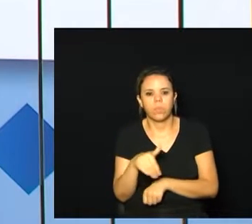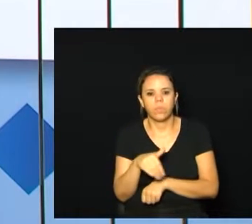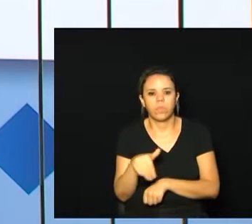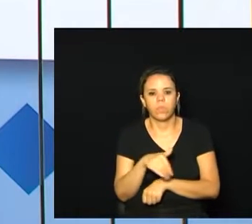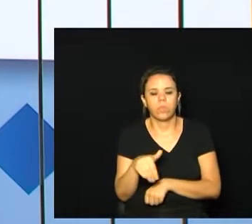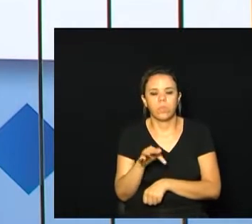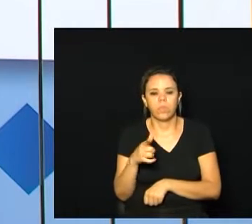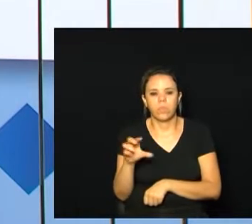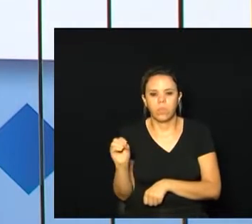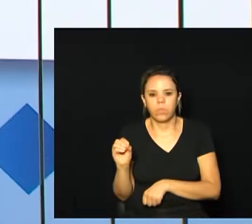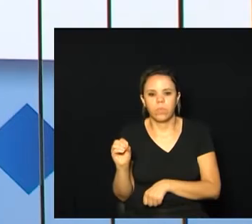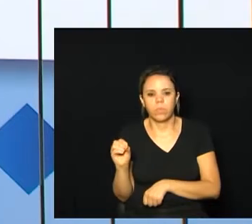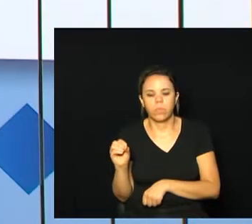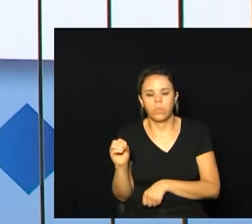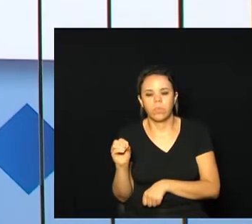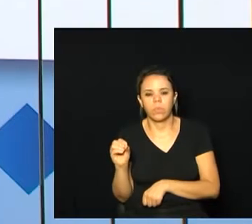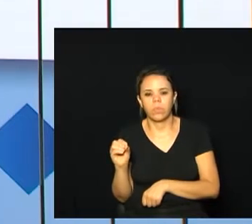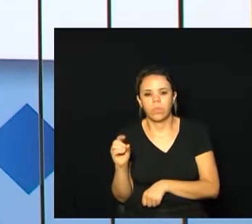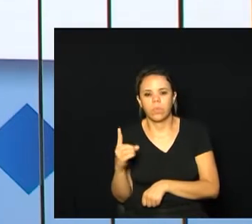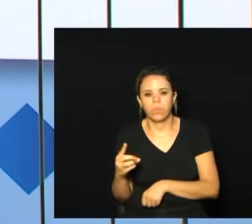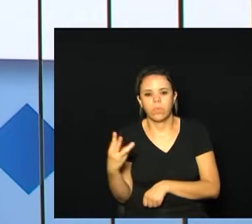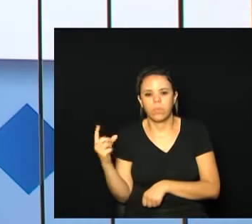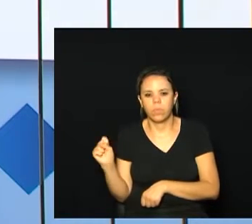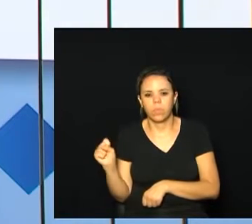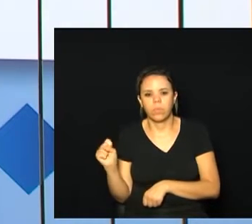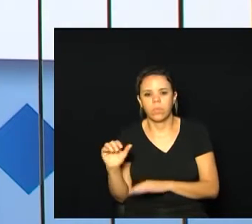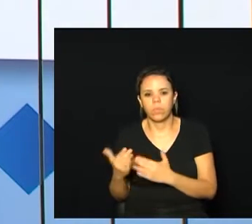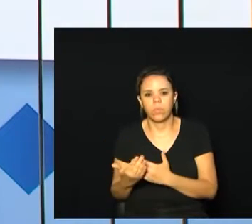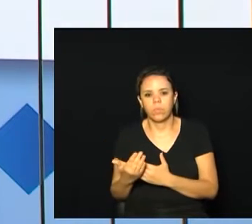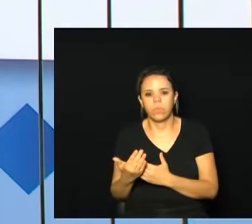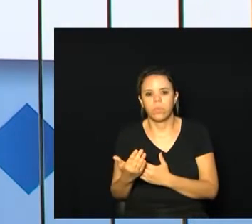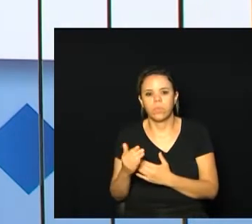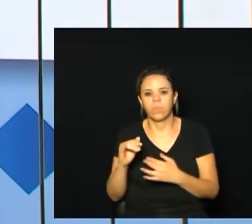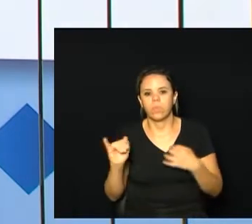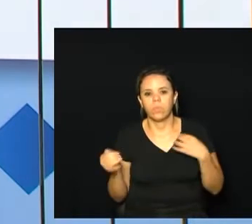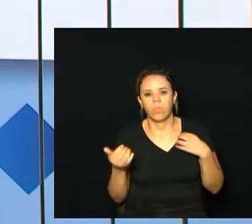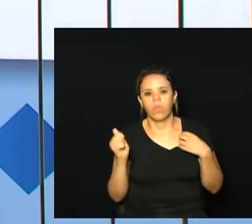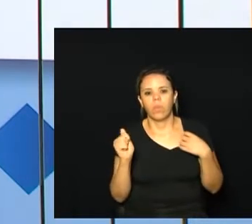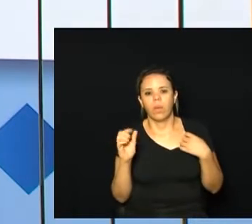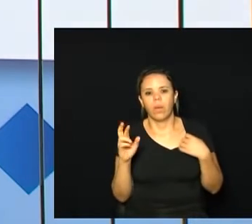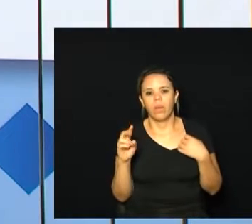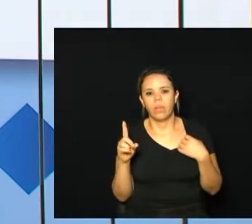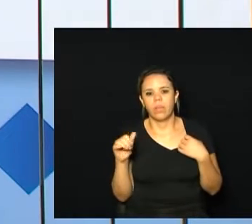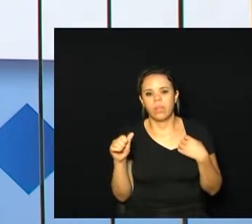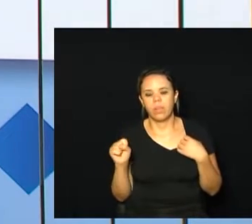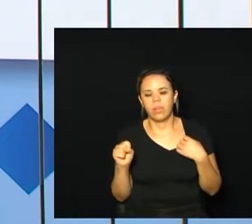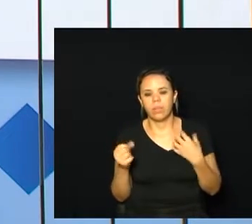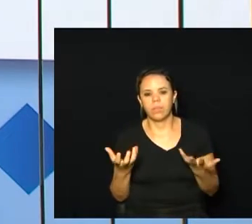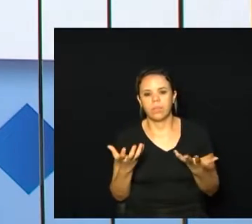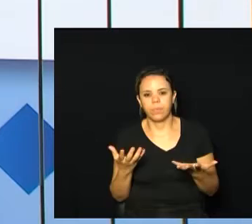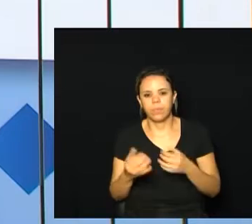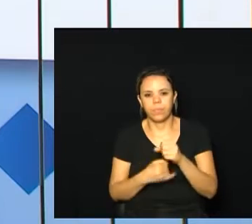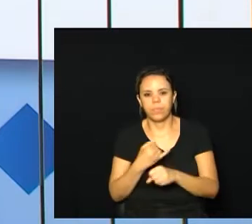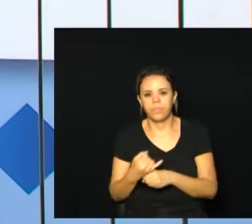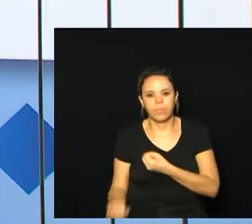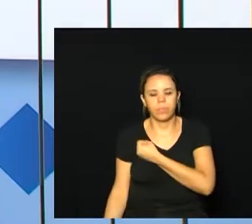Rua Francisco Bernardes Siqueira, 138, no Parque dos Jacarandás, aqui em Campinas. Você quer informações? A gente vai deixar